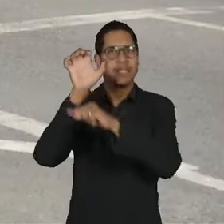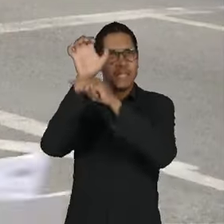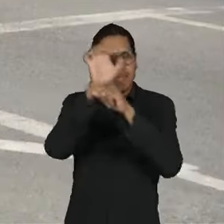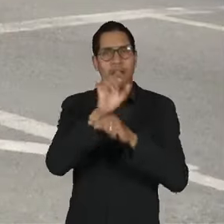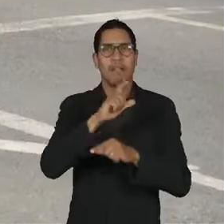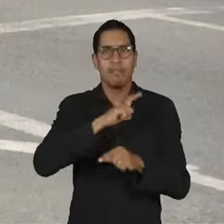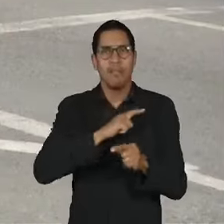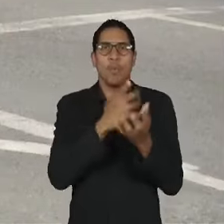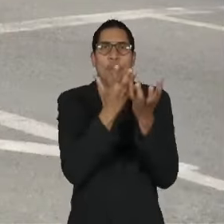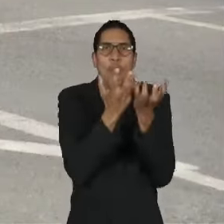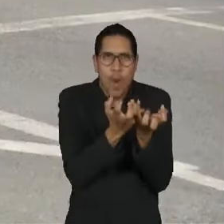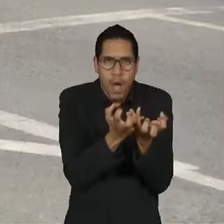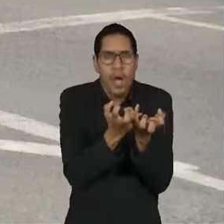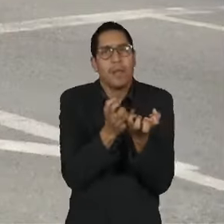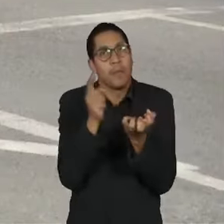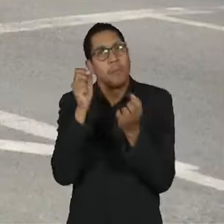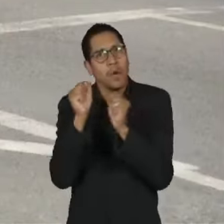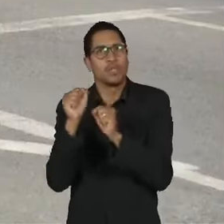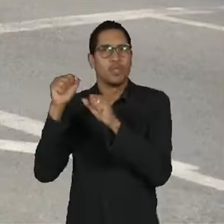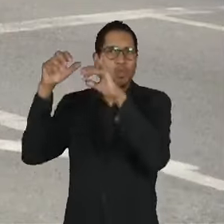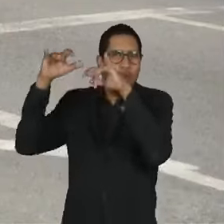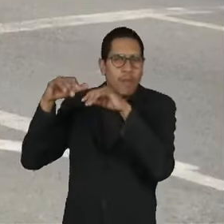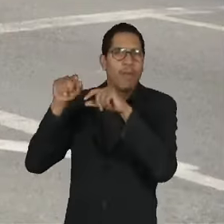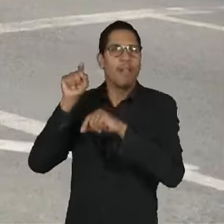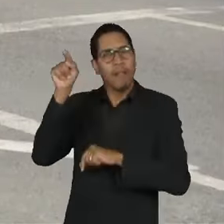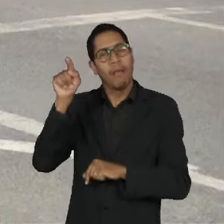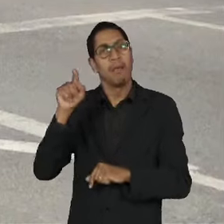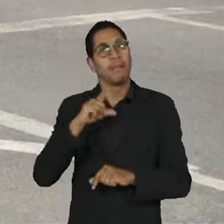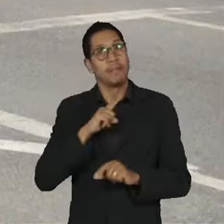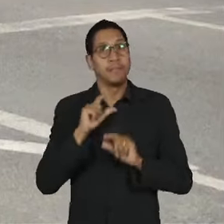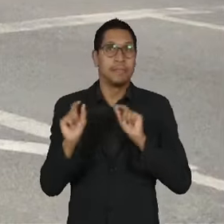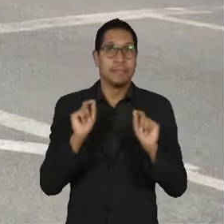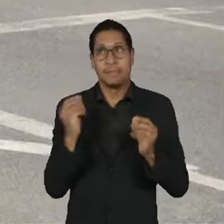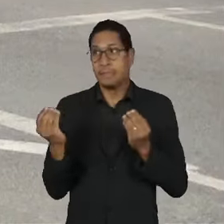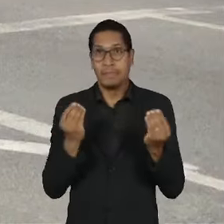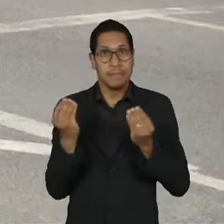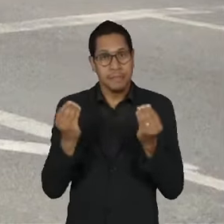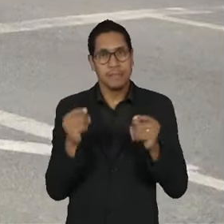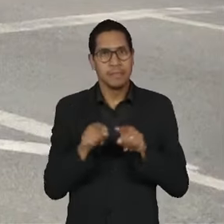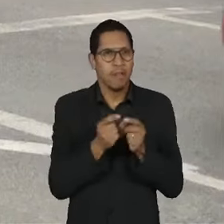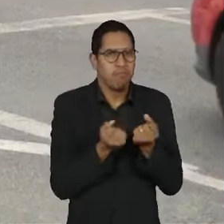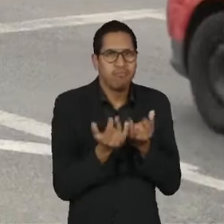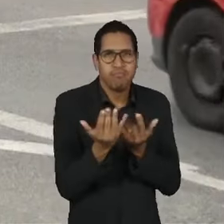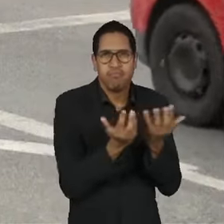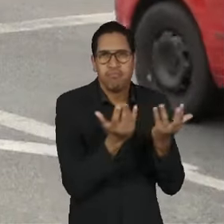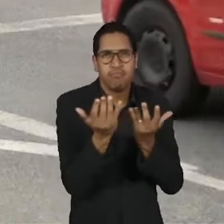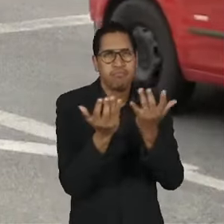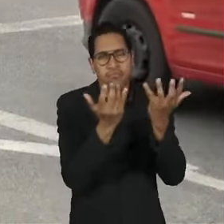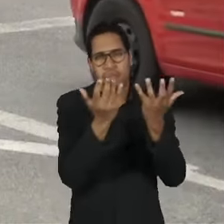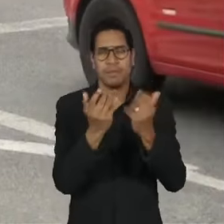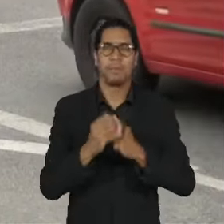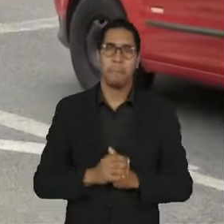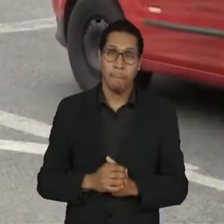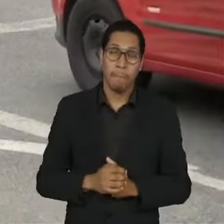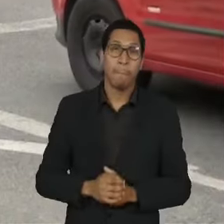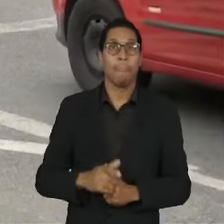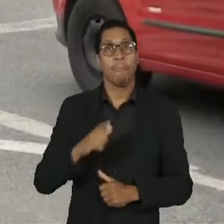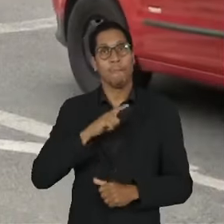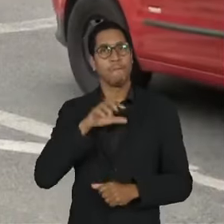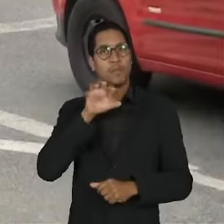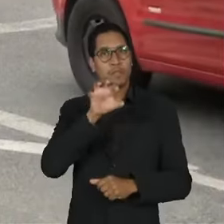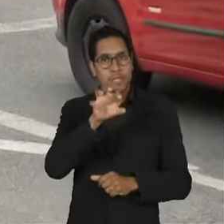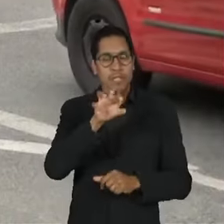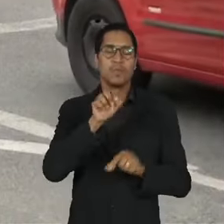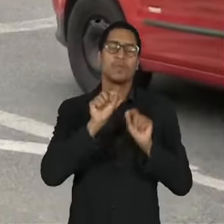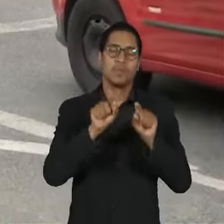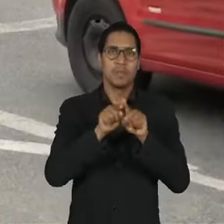seca e também uma situação grave de aumento do número de focos de incêndio. Já no centro-oeste, calorão